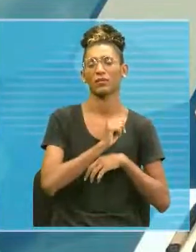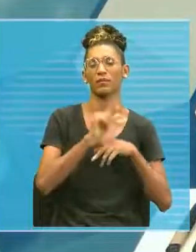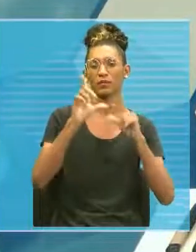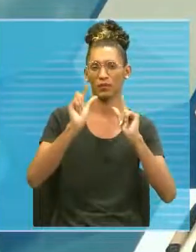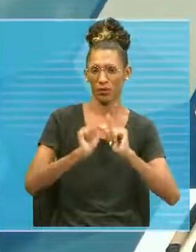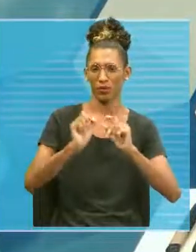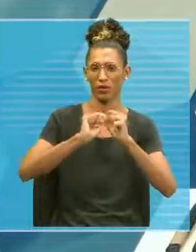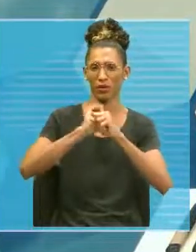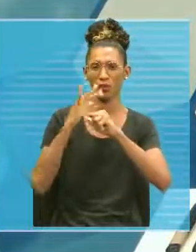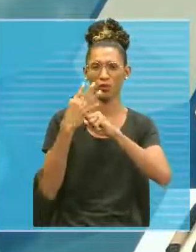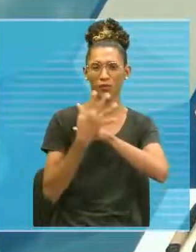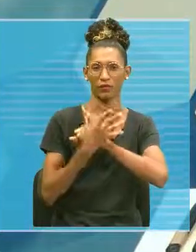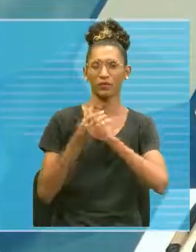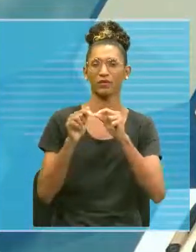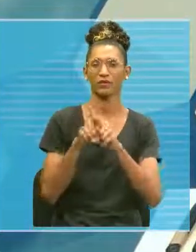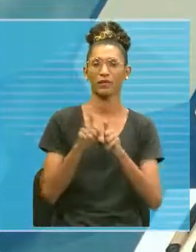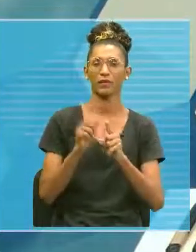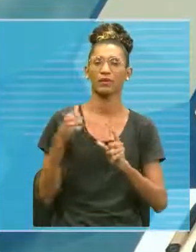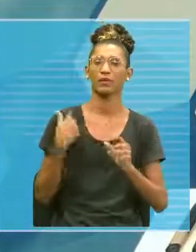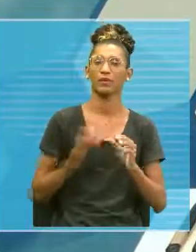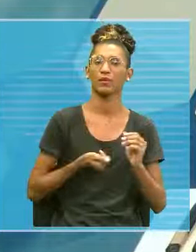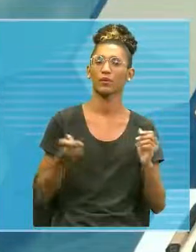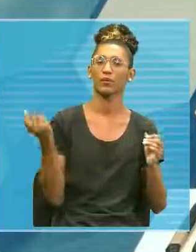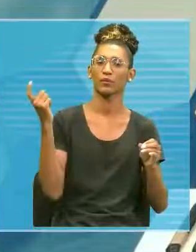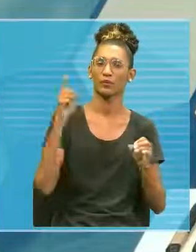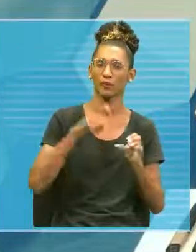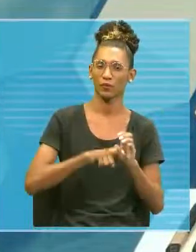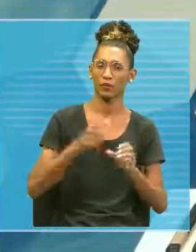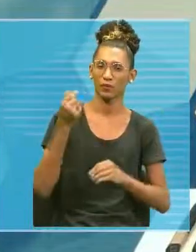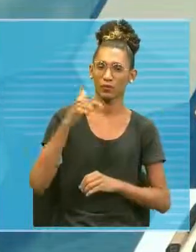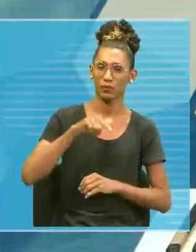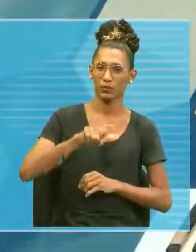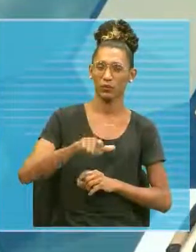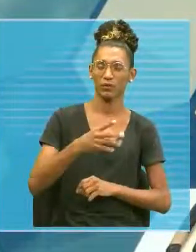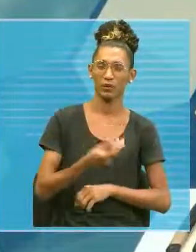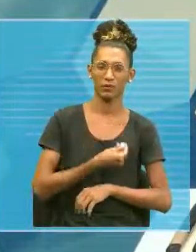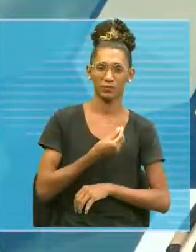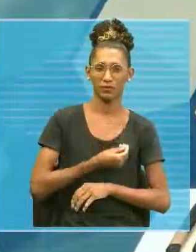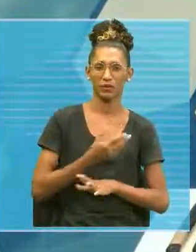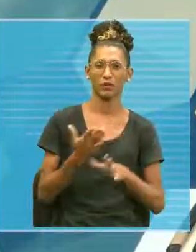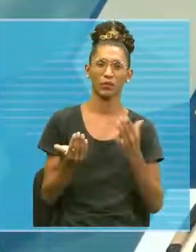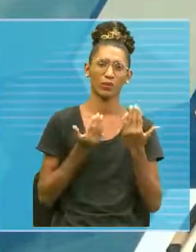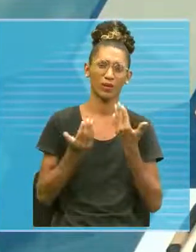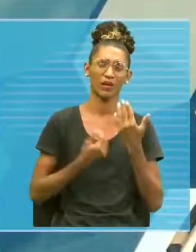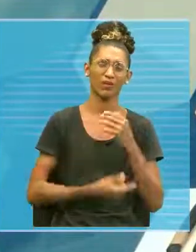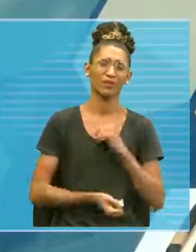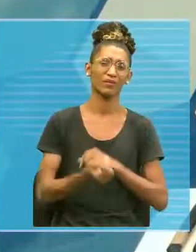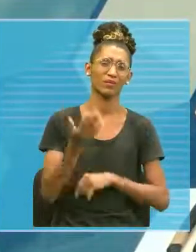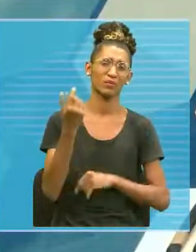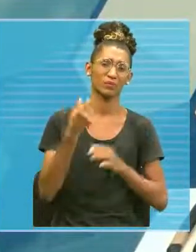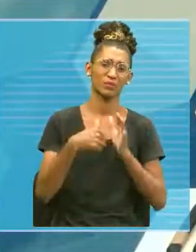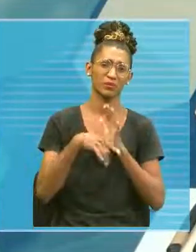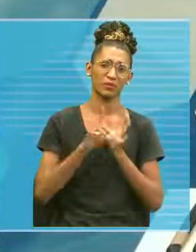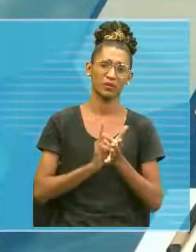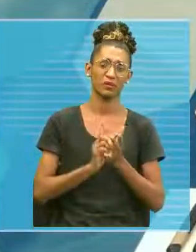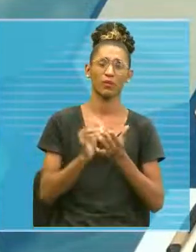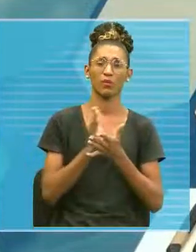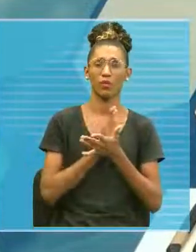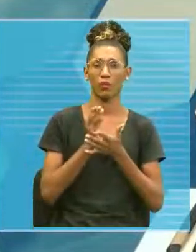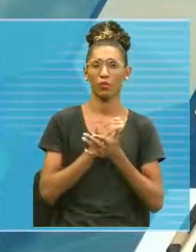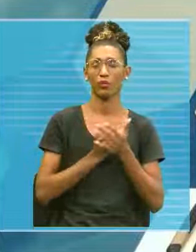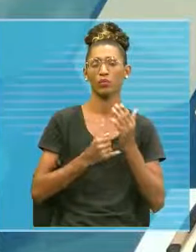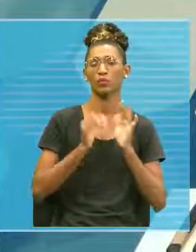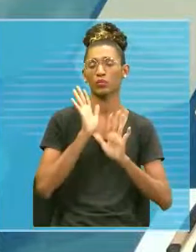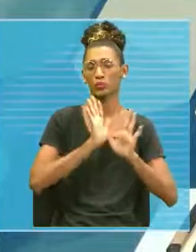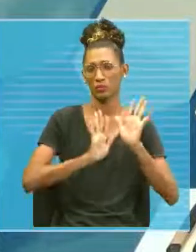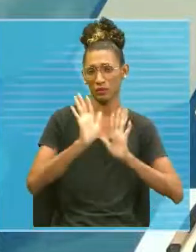E aí a gente vai retomando a nossa vida como era antes né com os cuidados que ainda se deve ter mais gente vai